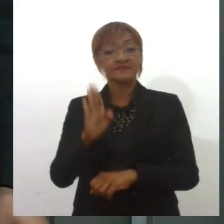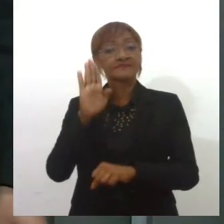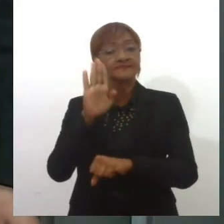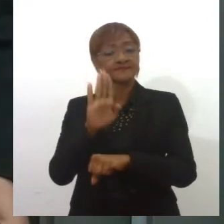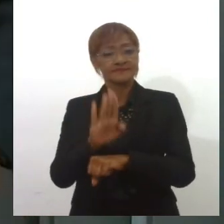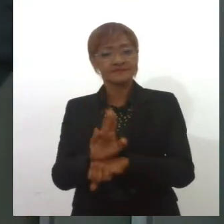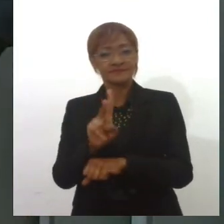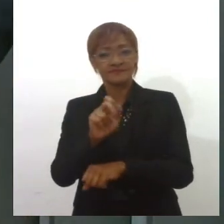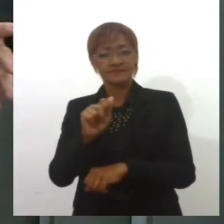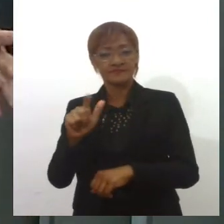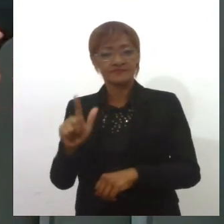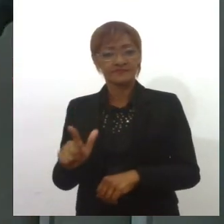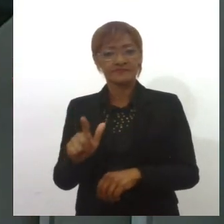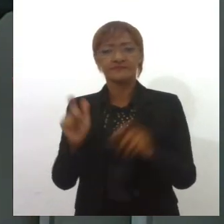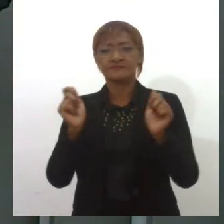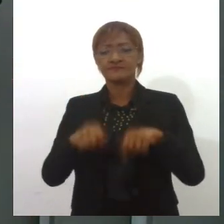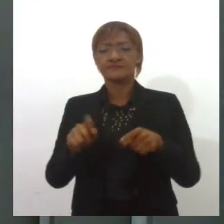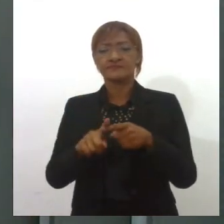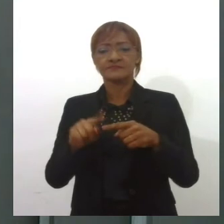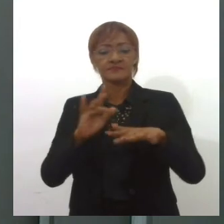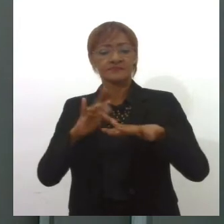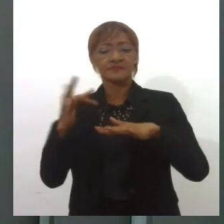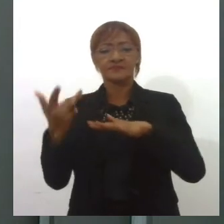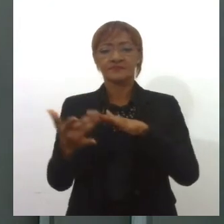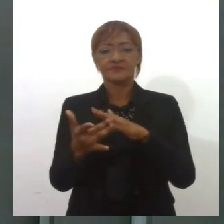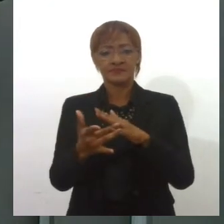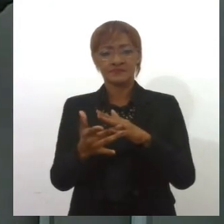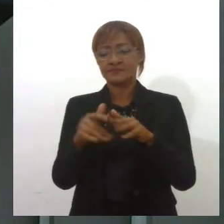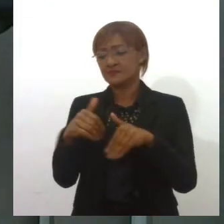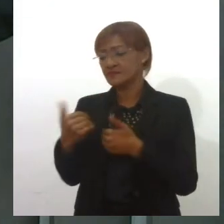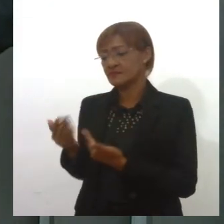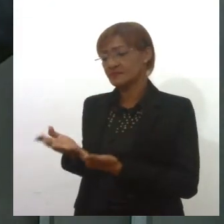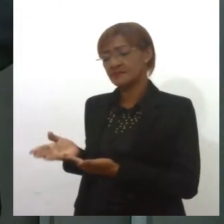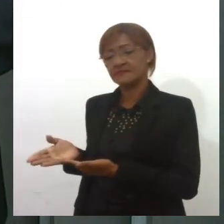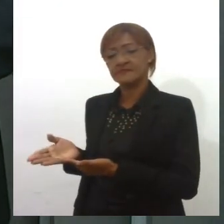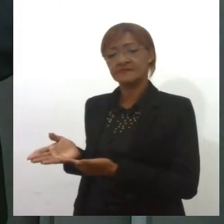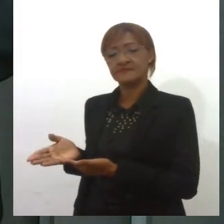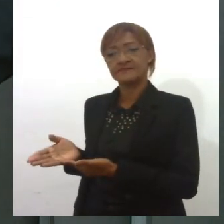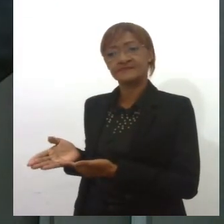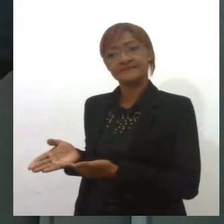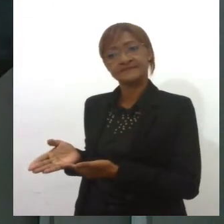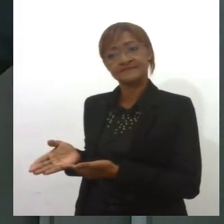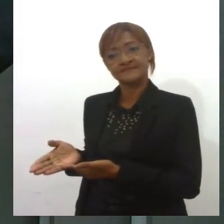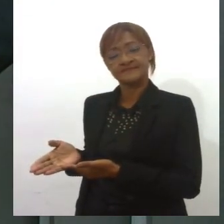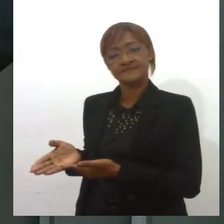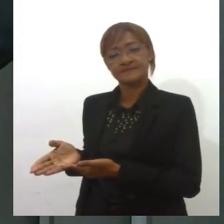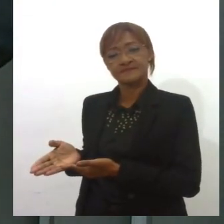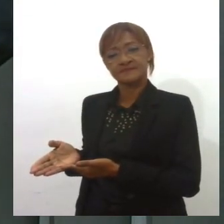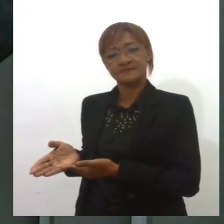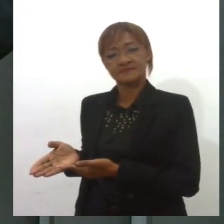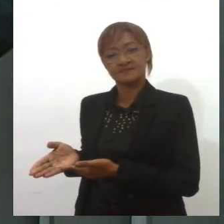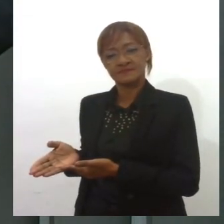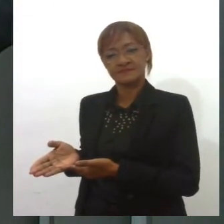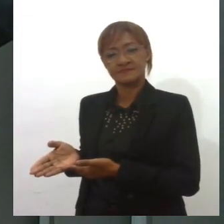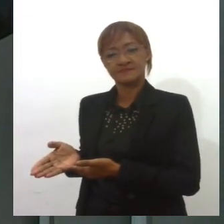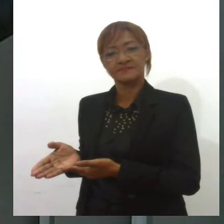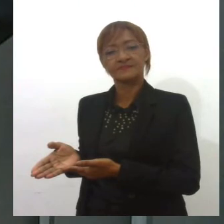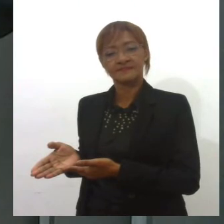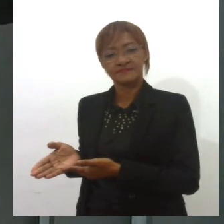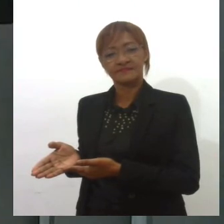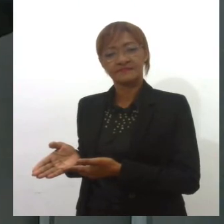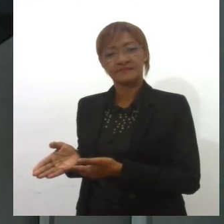com Valquíria Miron. Você pode seguir também as nossas redes sociais no Facebook e Instagram, @TVAlesio5.2, no Twitter, @TVAlesio, no